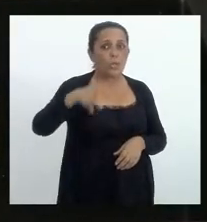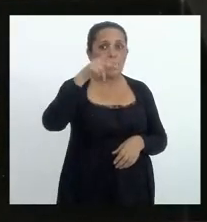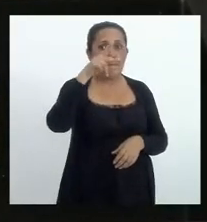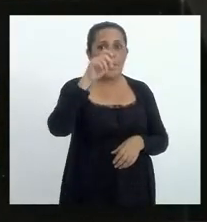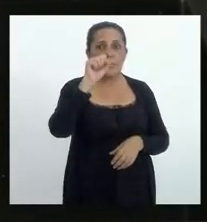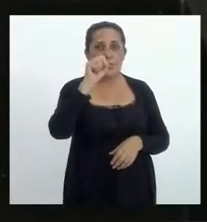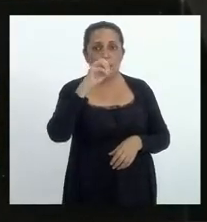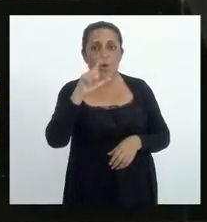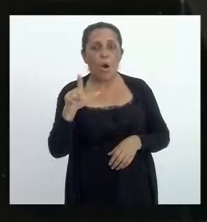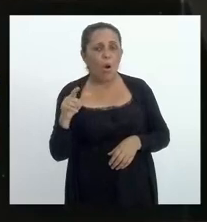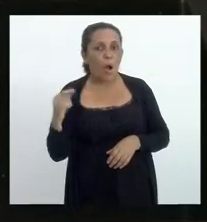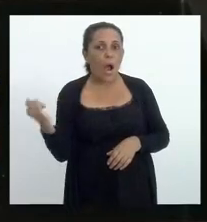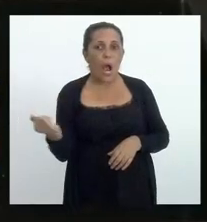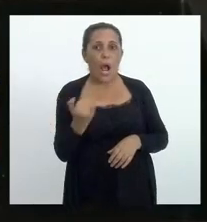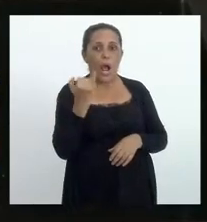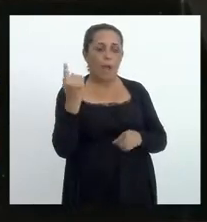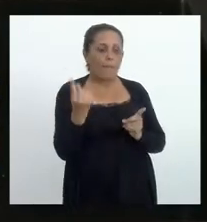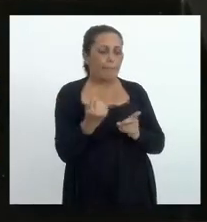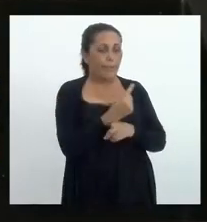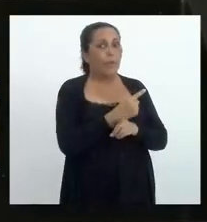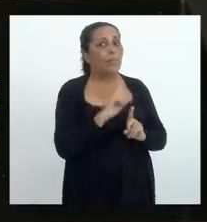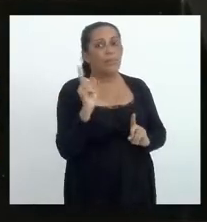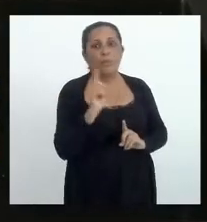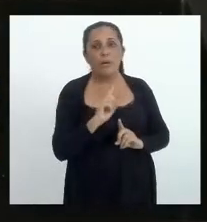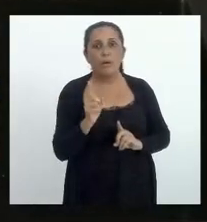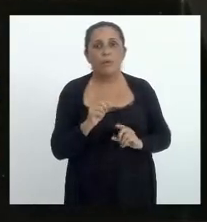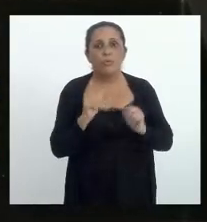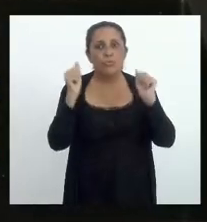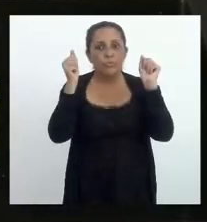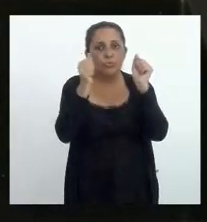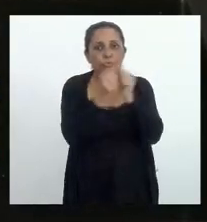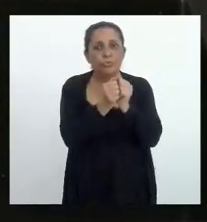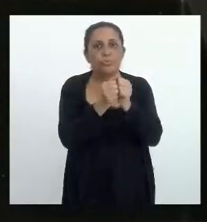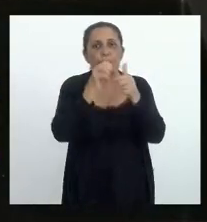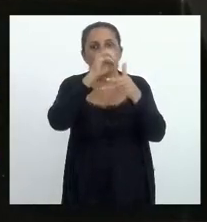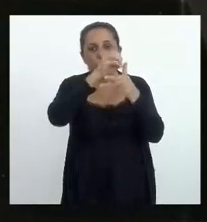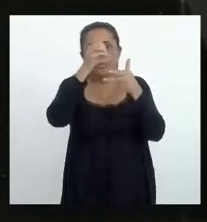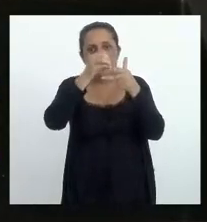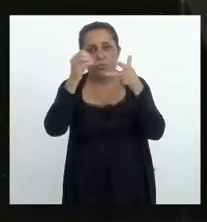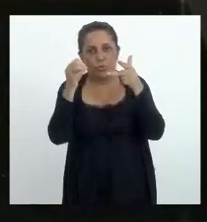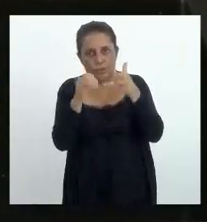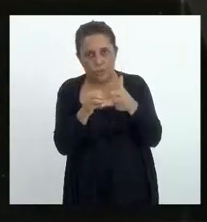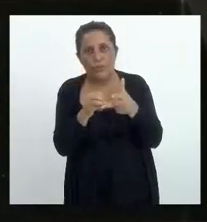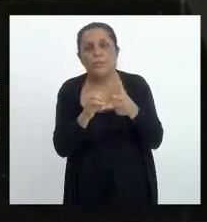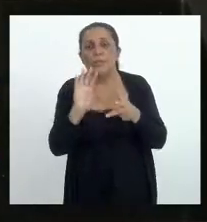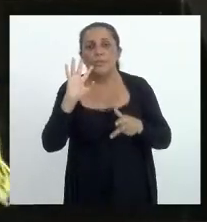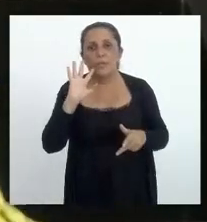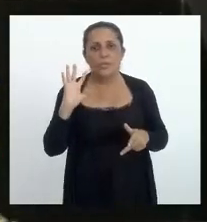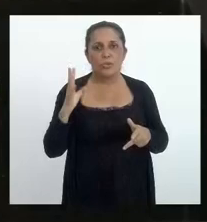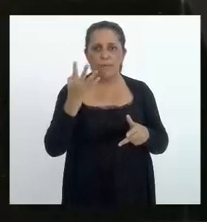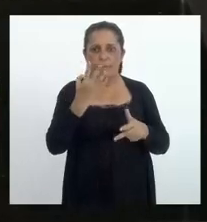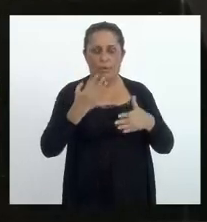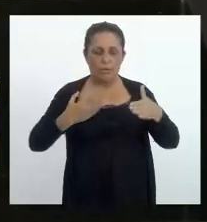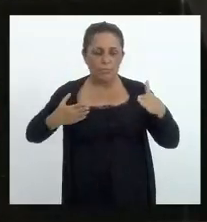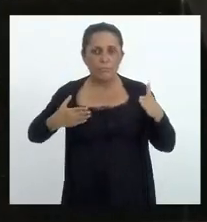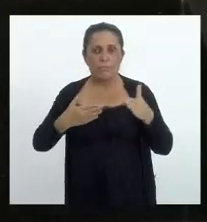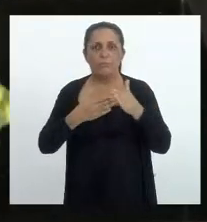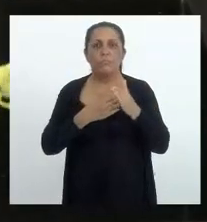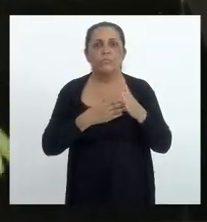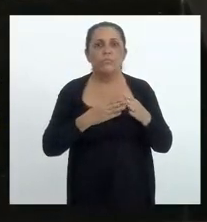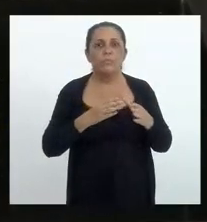um preciosismo pela oposição. Estaremos ao lado do Executivo se ele decidir enfrentar a